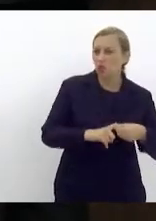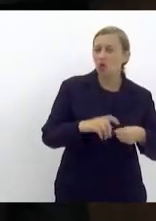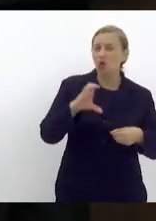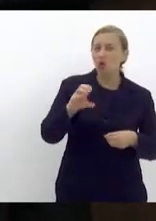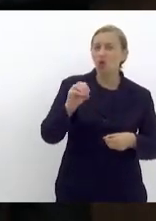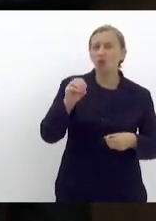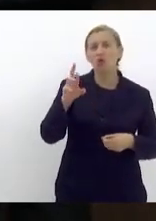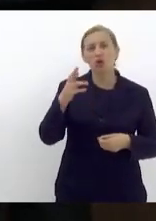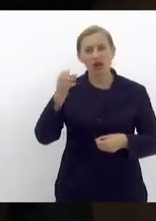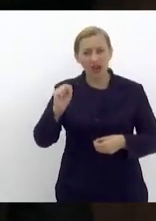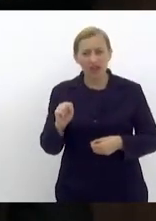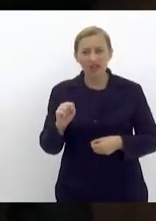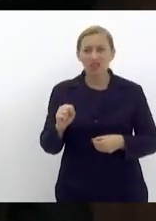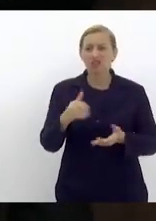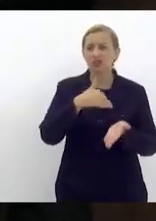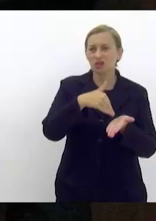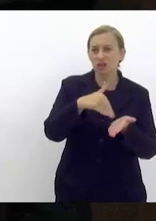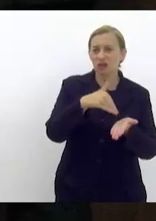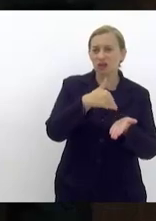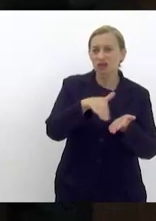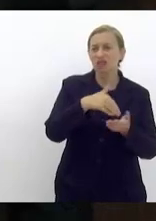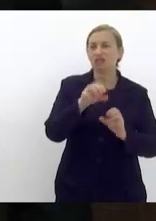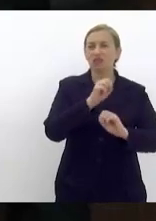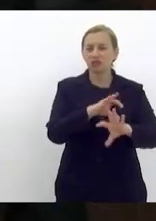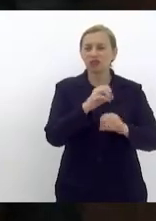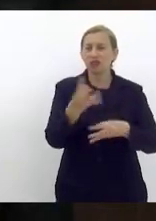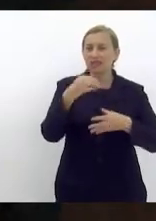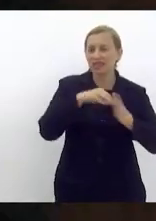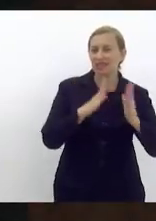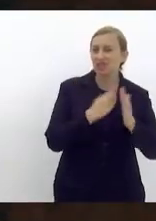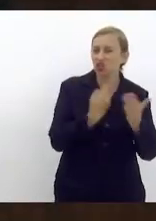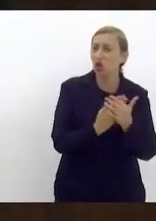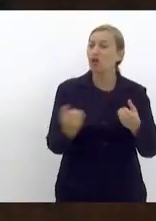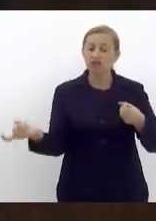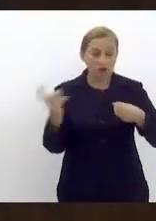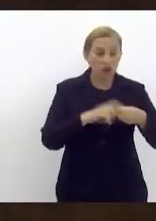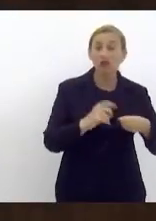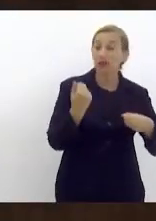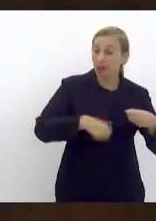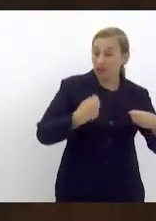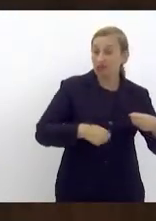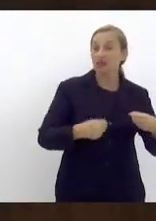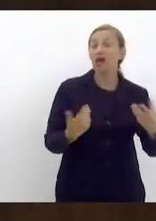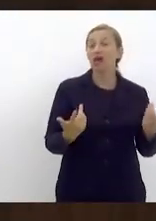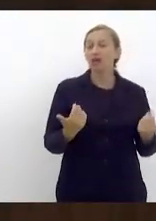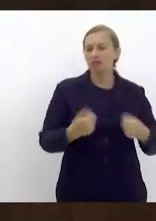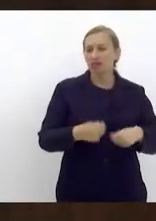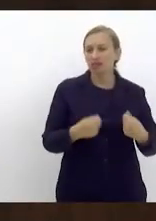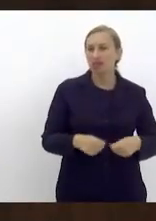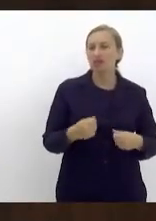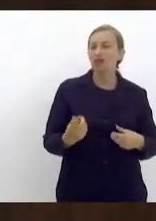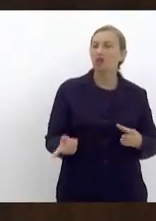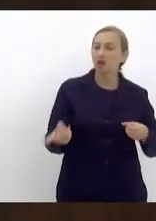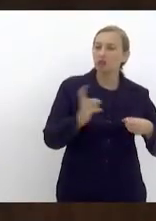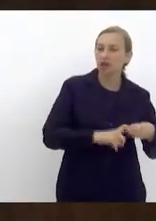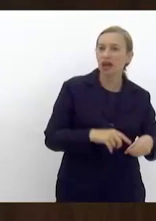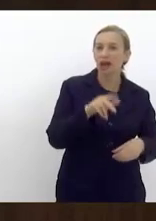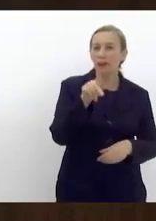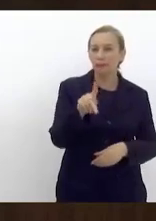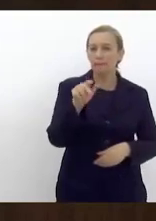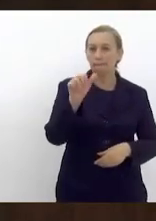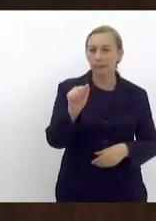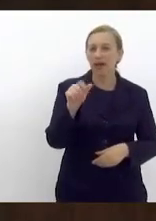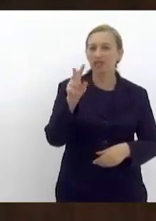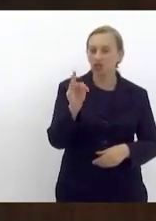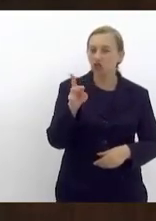PROEIS com a SEDUC nas escolas. Precisamos voltar com isso. Existe a Patrulha Maria da Penha, por que não ter a patrulha nas escolas?